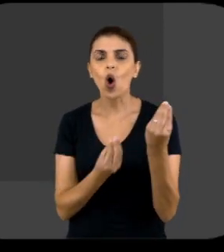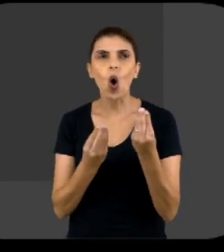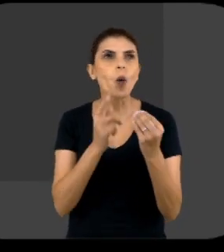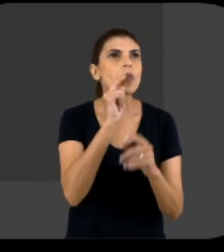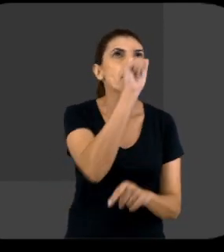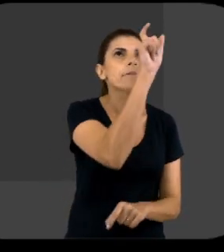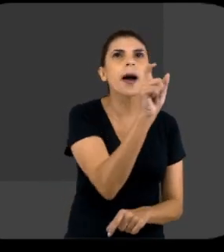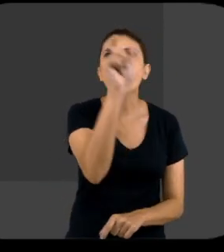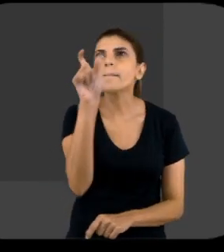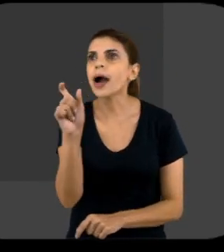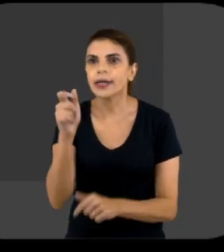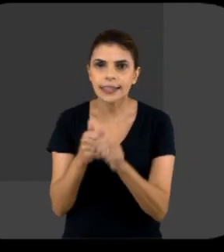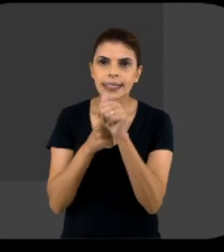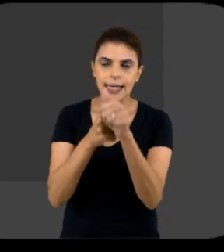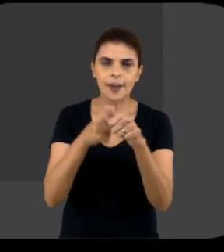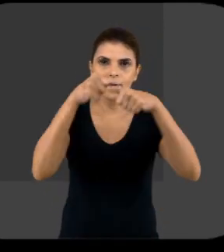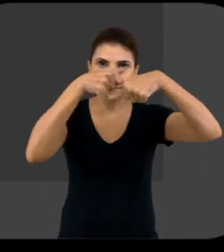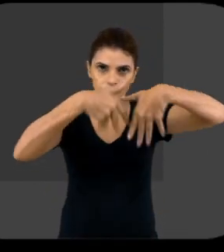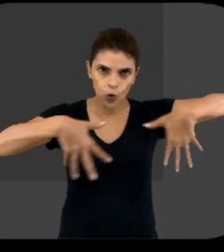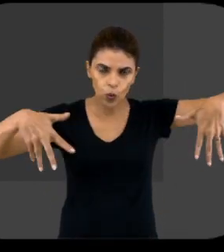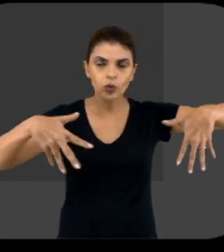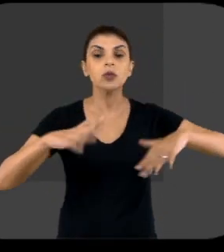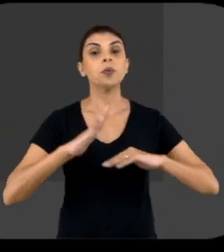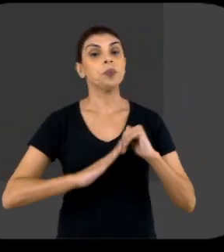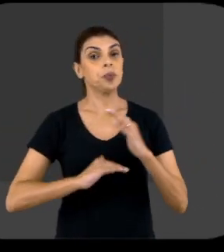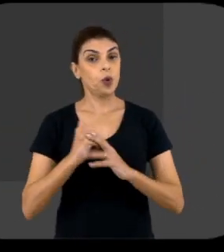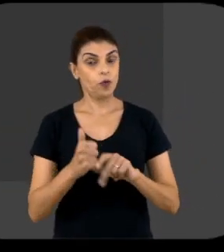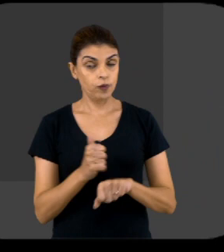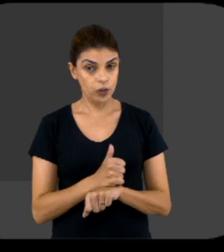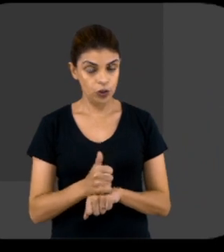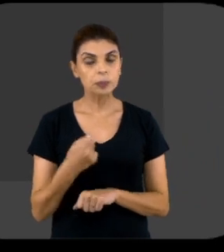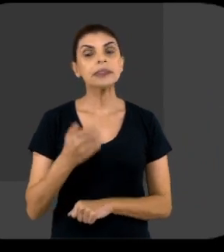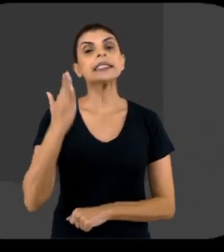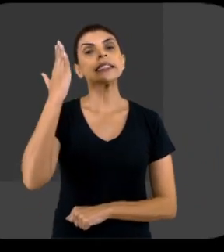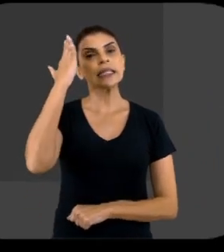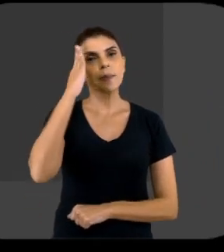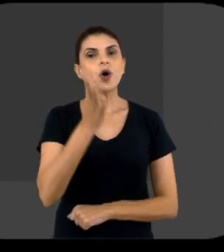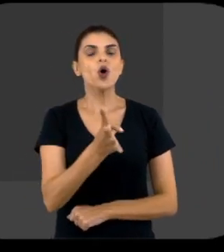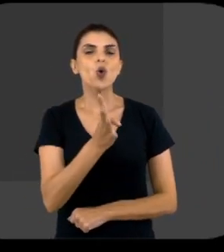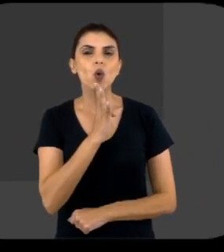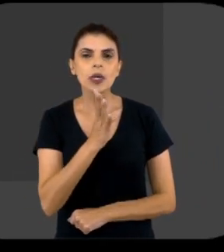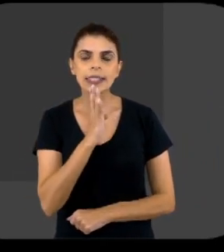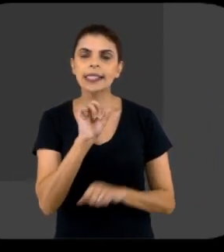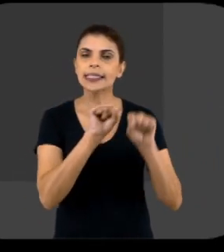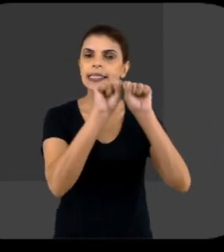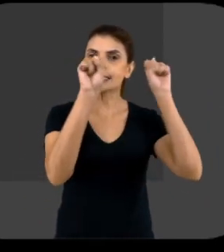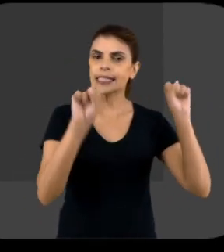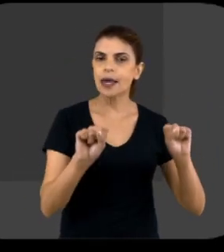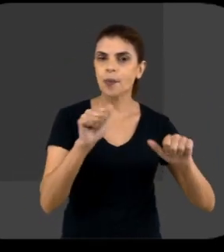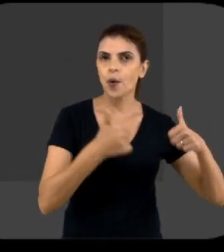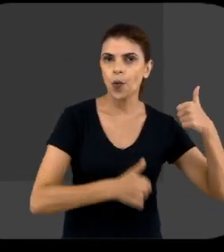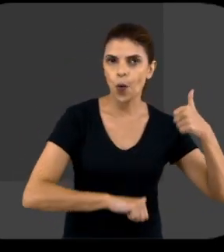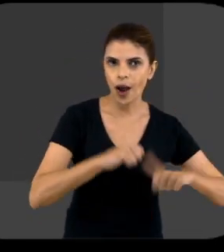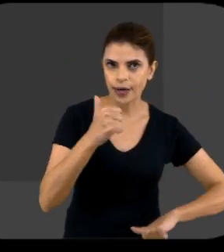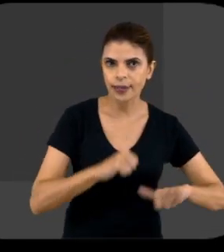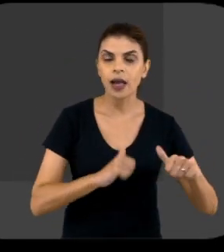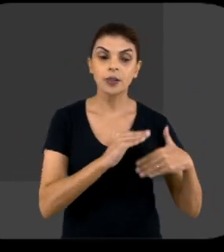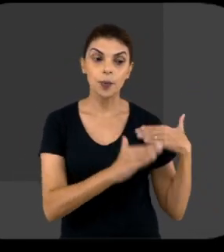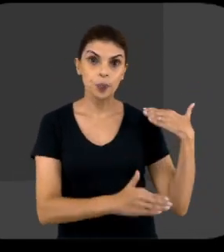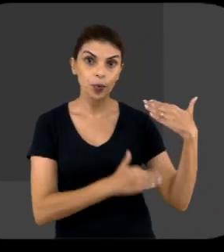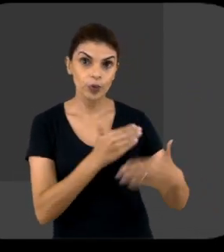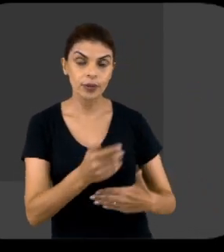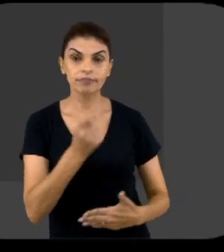a ser seguido. O profissional precisa conhecer os procedimentos do sistema da qualidade, e aí